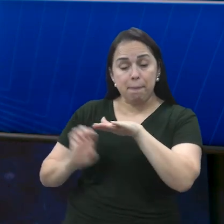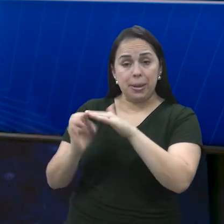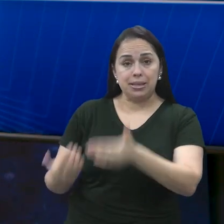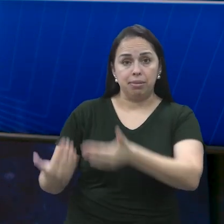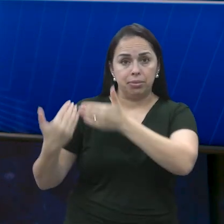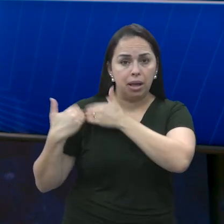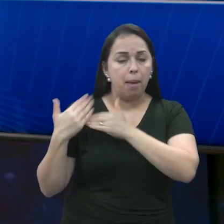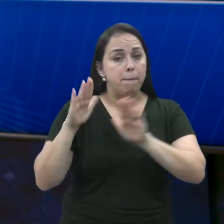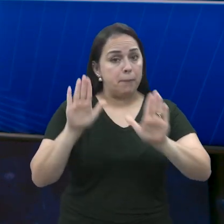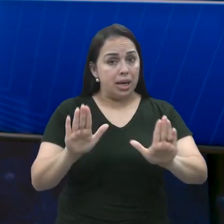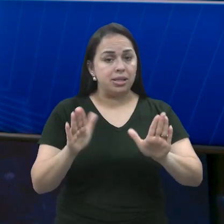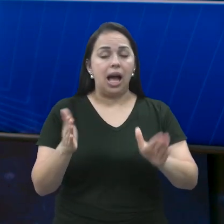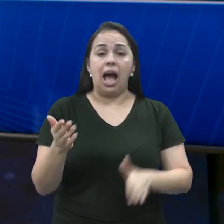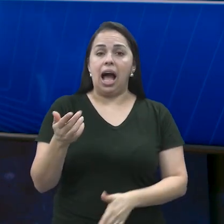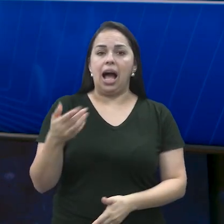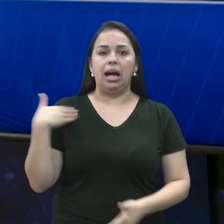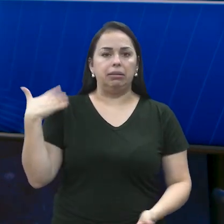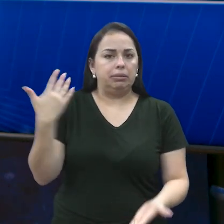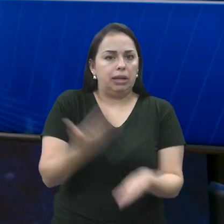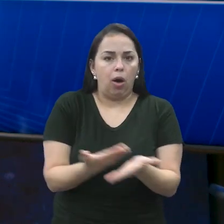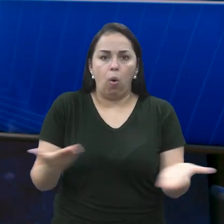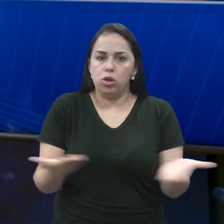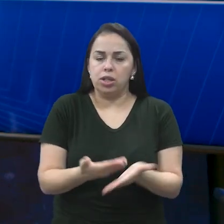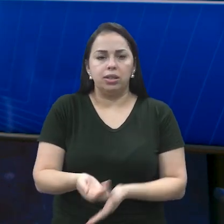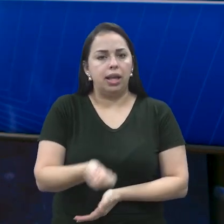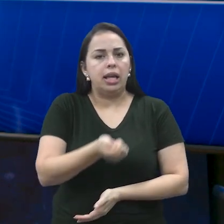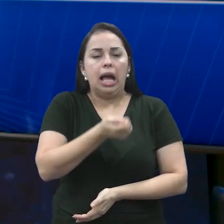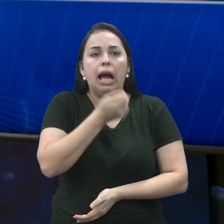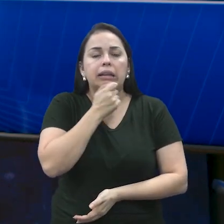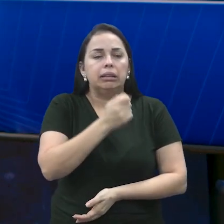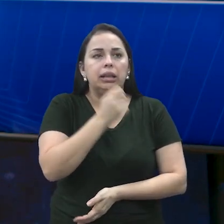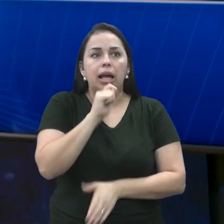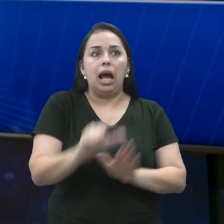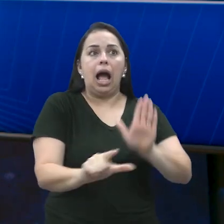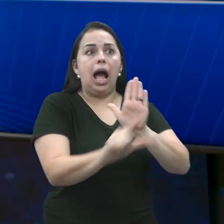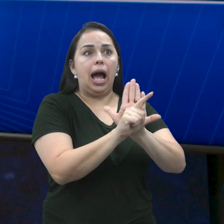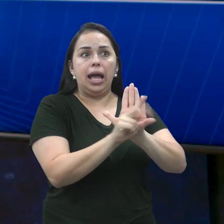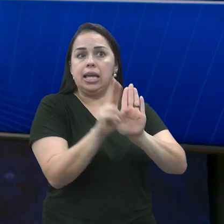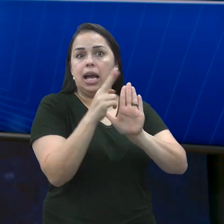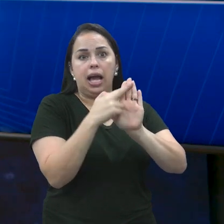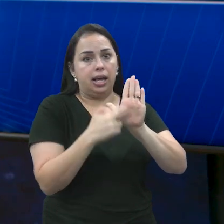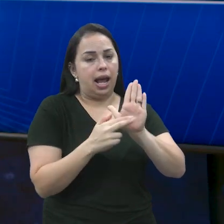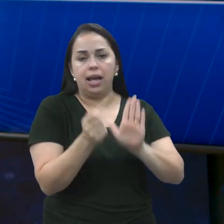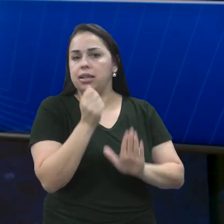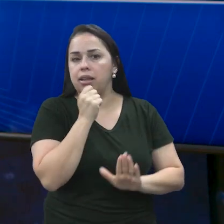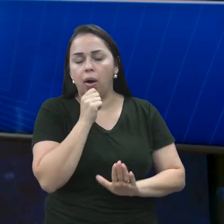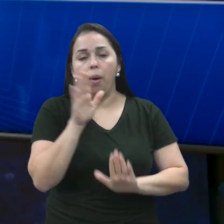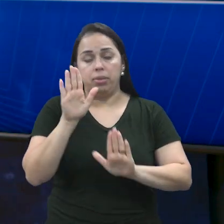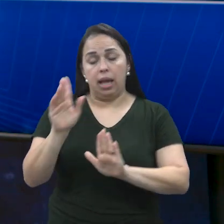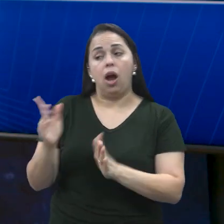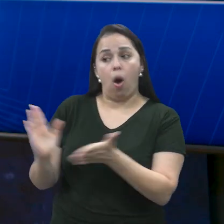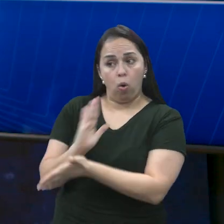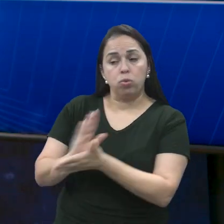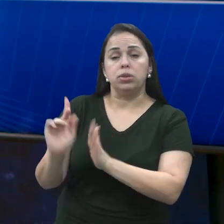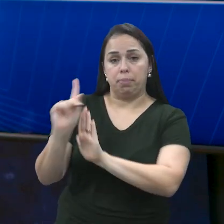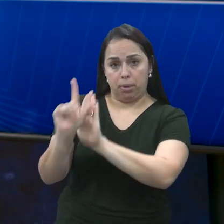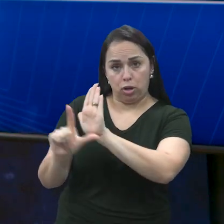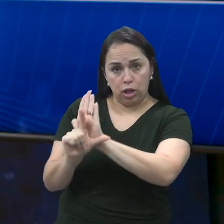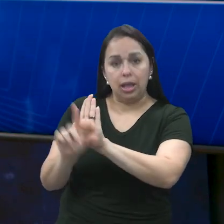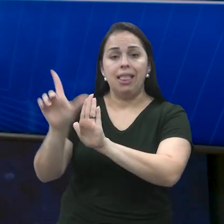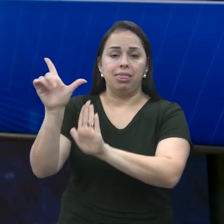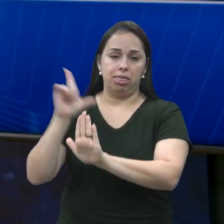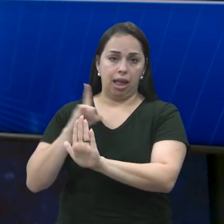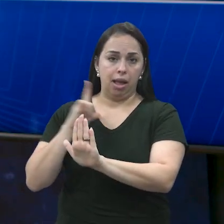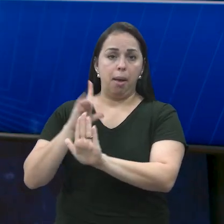momento, a gente não tem ainda uma lei que defina exatamente quais são essas regras. A gente tem alguns projetos de lei, algumas propostas e